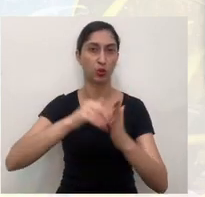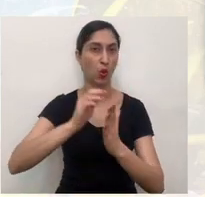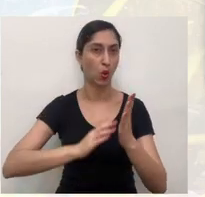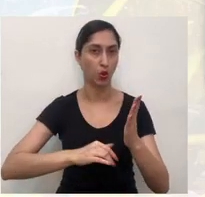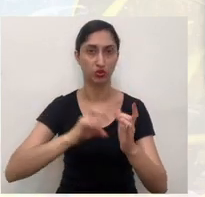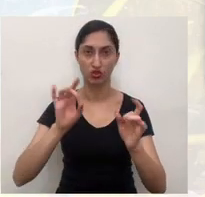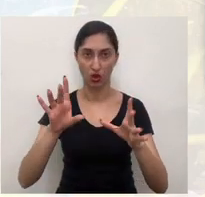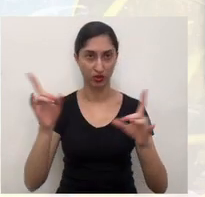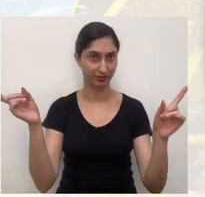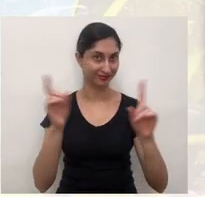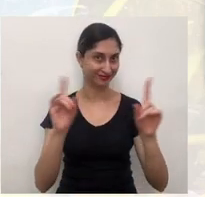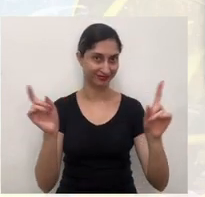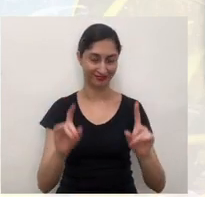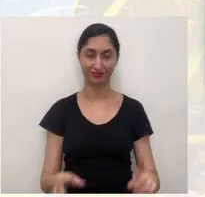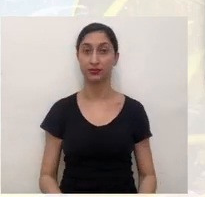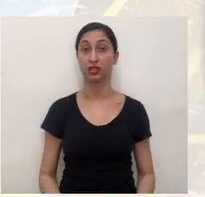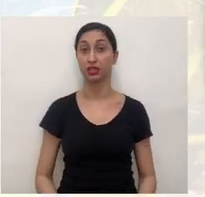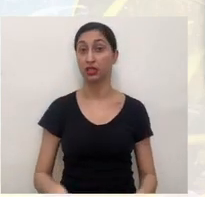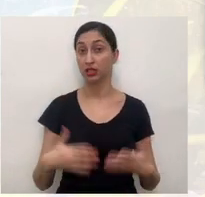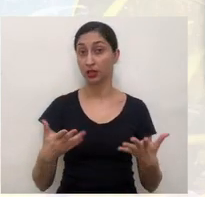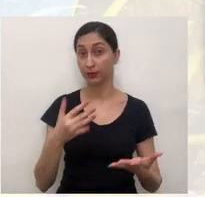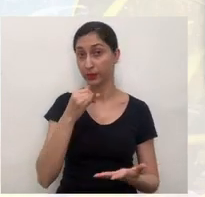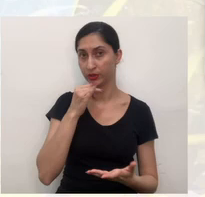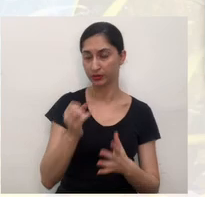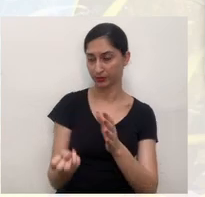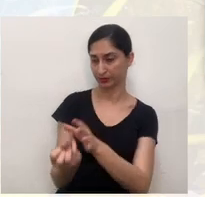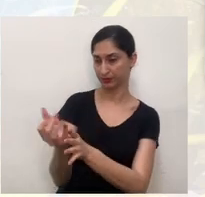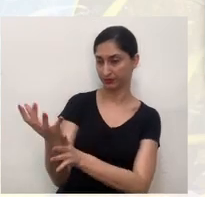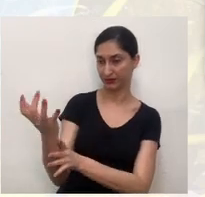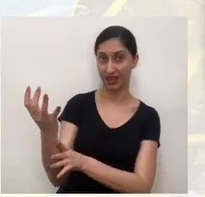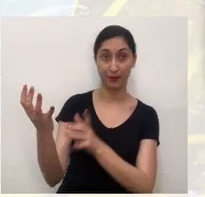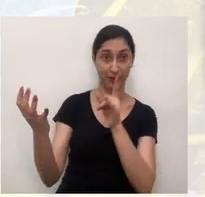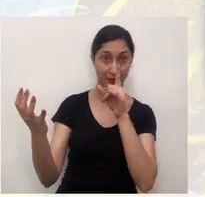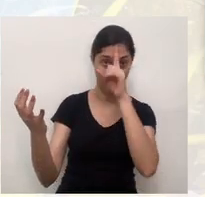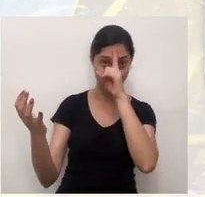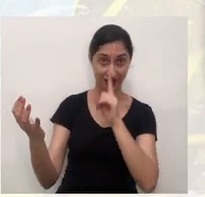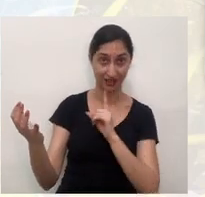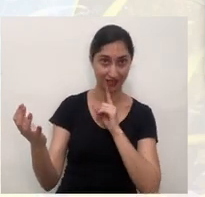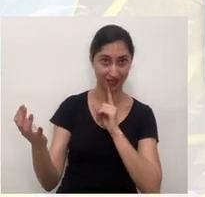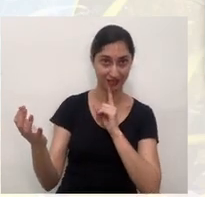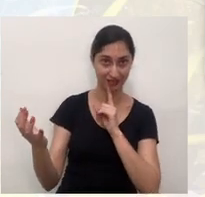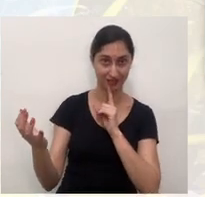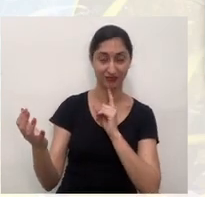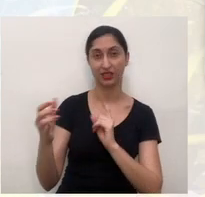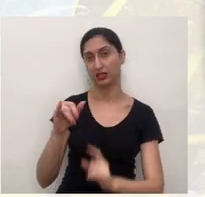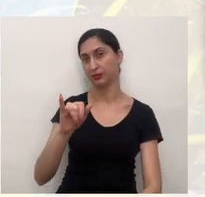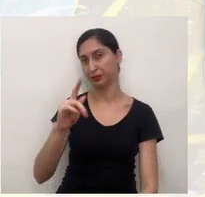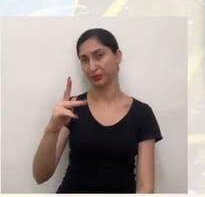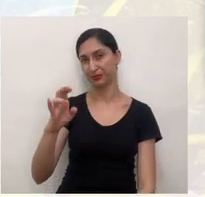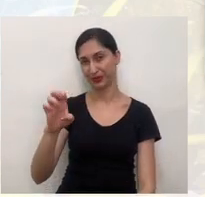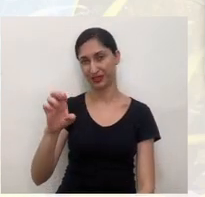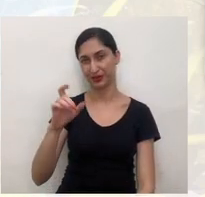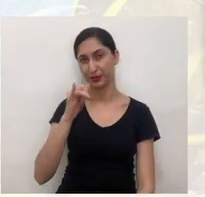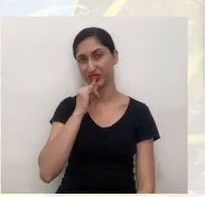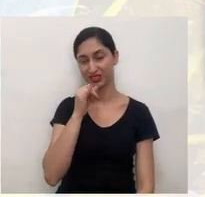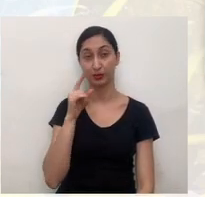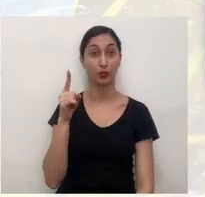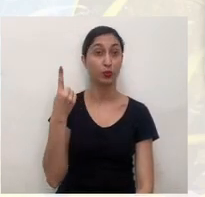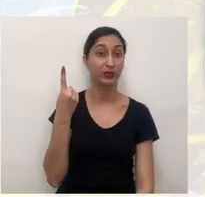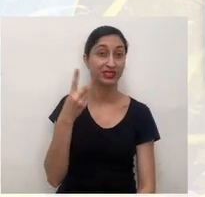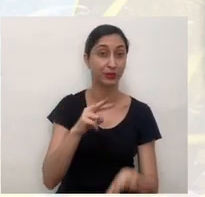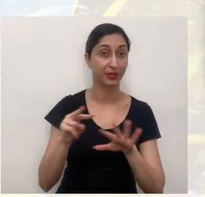pintura. Porque você põe uma planta que dá flor amarela, mas ela dá flor amarela, um ipê, por exemplo, dá flor amarela 1 semana por